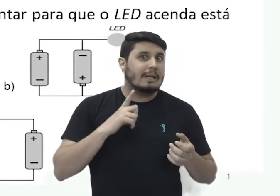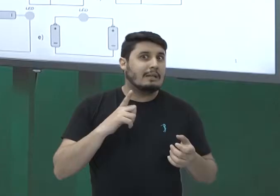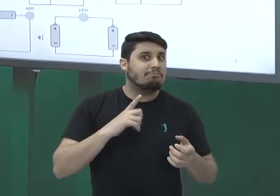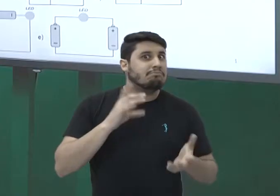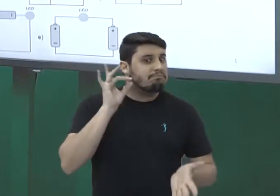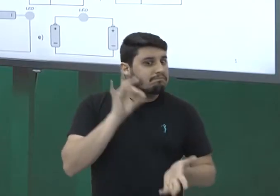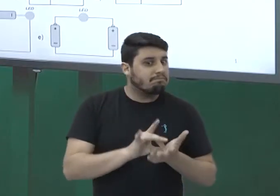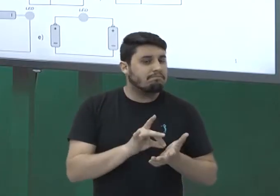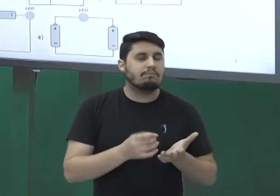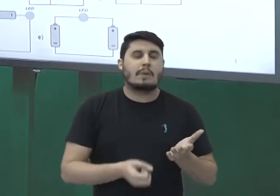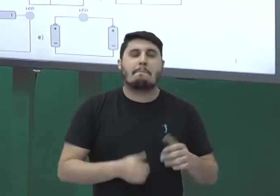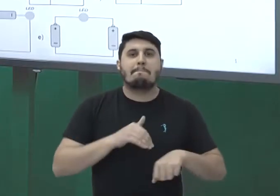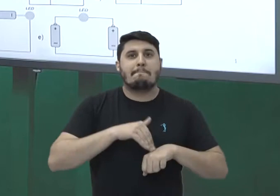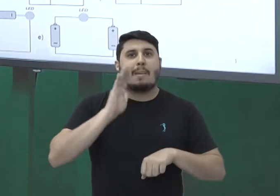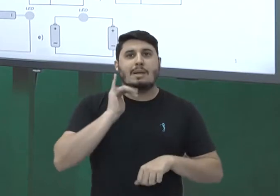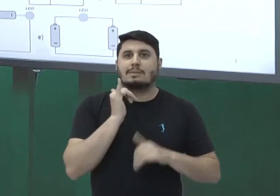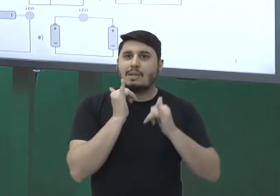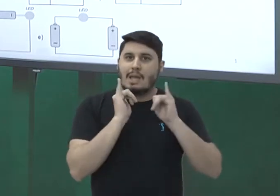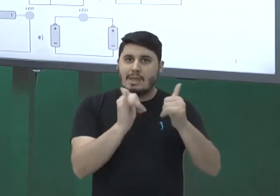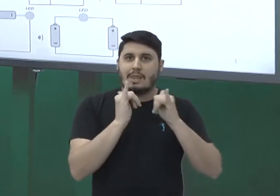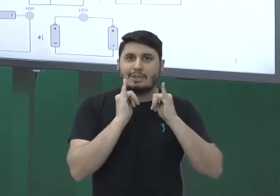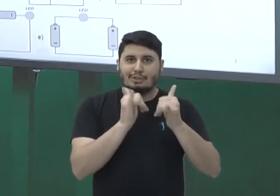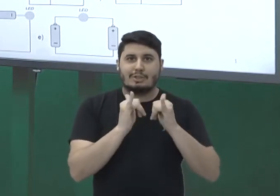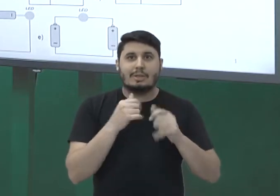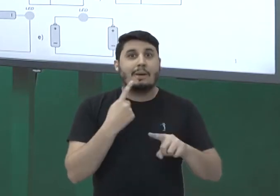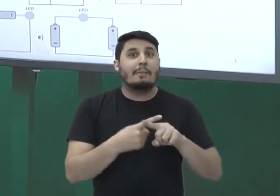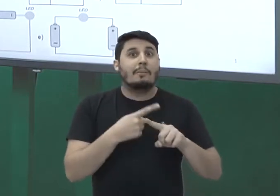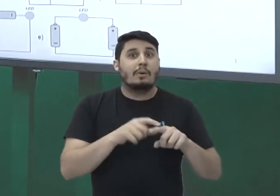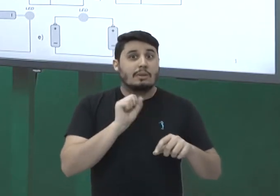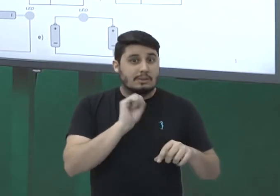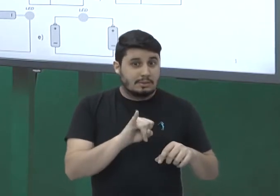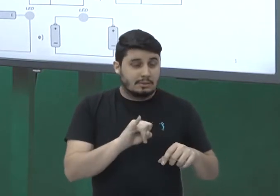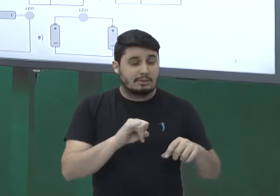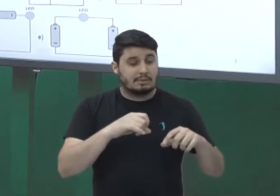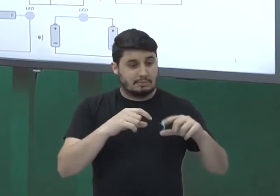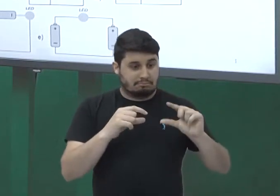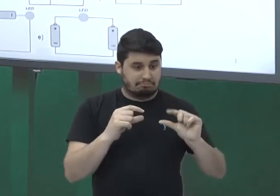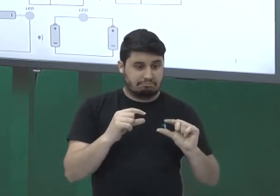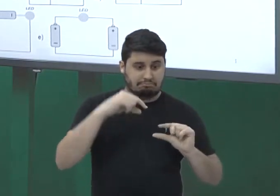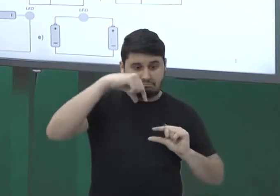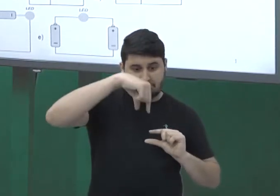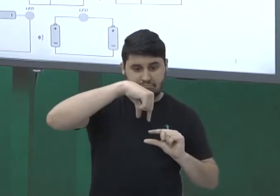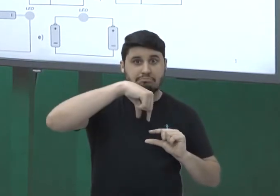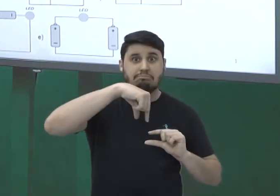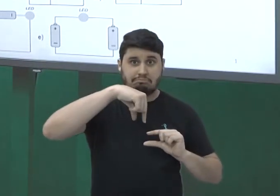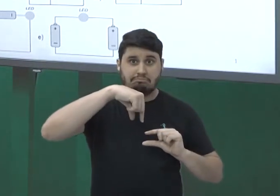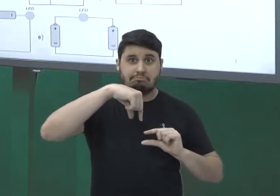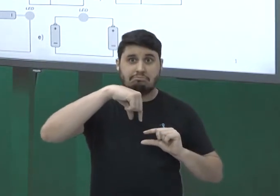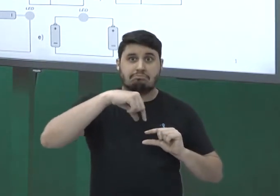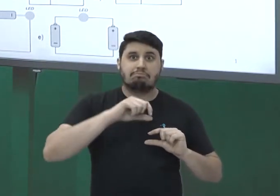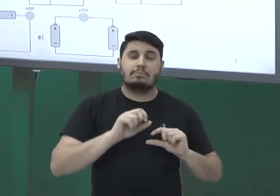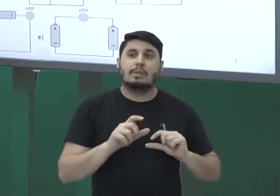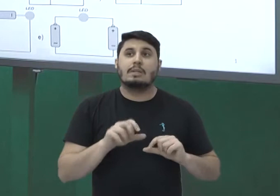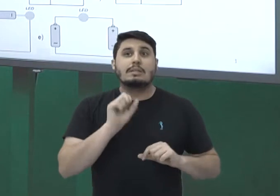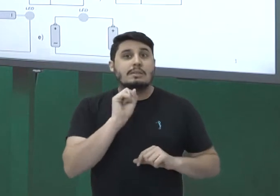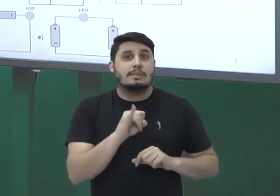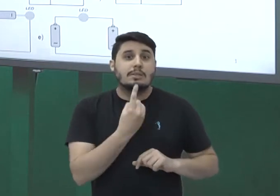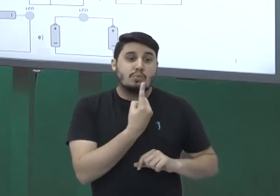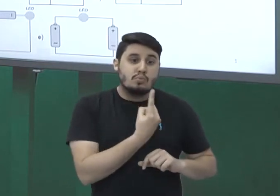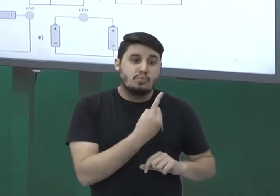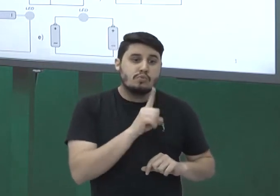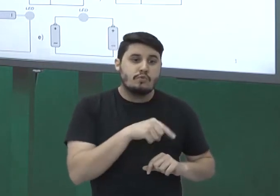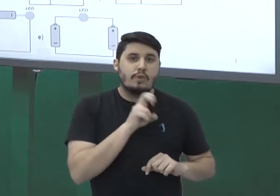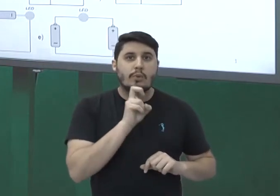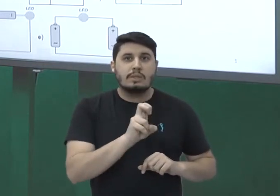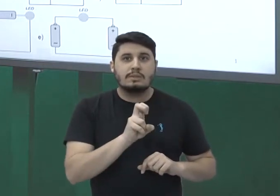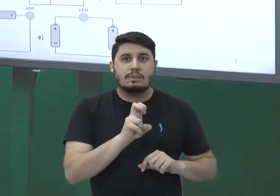Por mais pilhas que eu vá colocando, eu vou aumentando a diferença de potencial. Se cada uma delas vale 1,5 volt